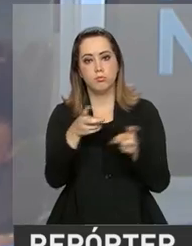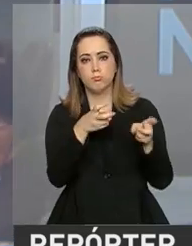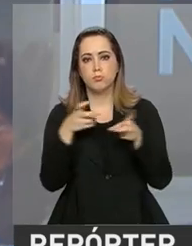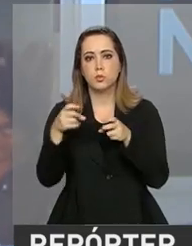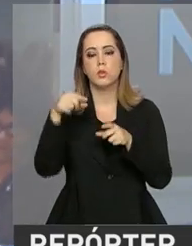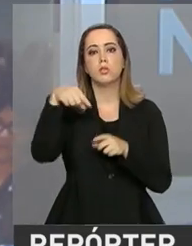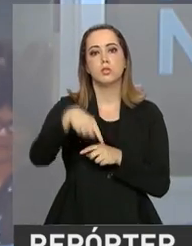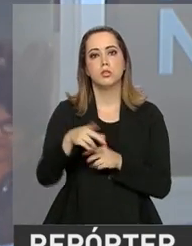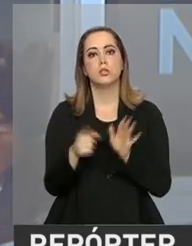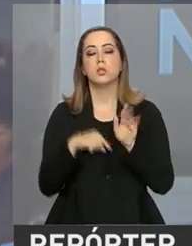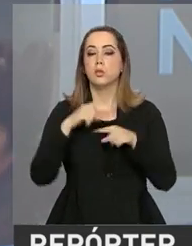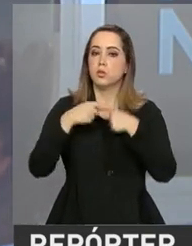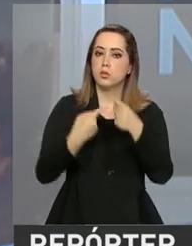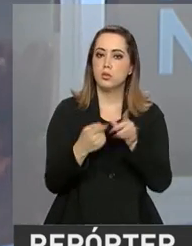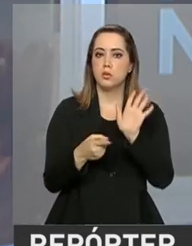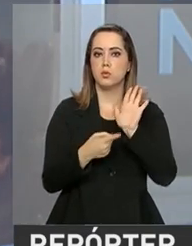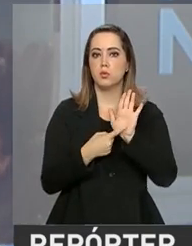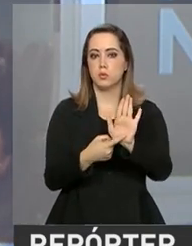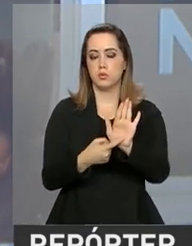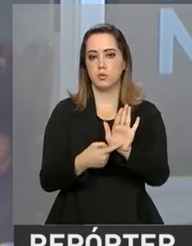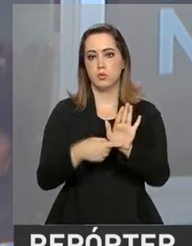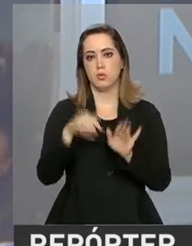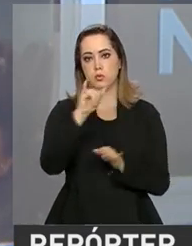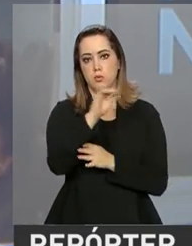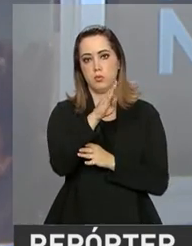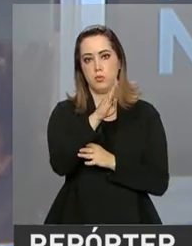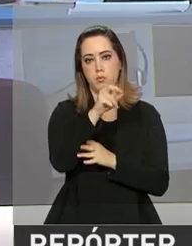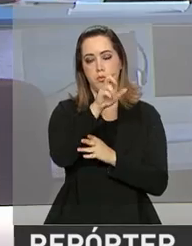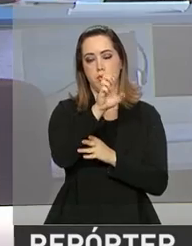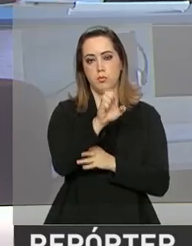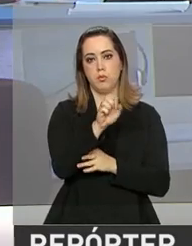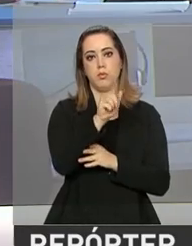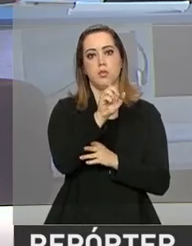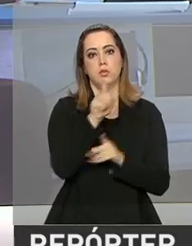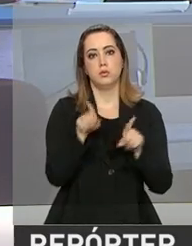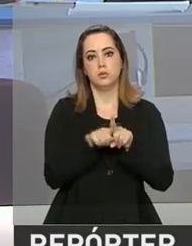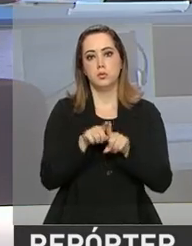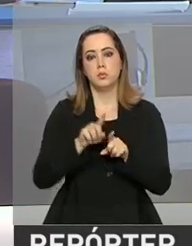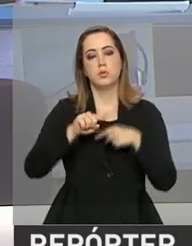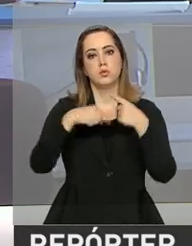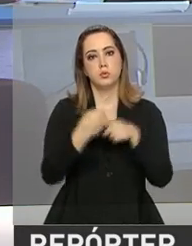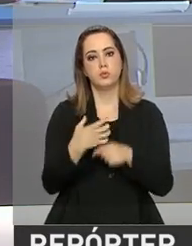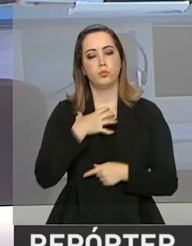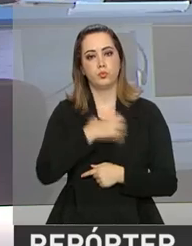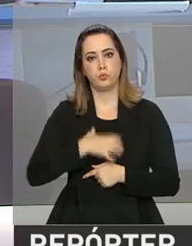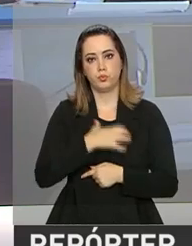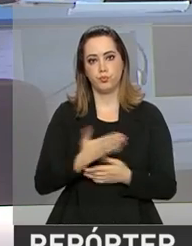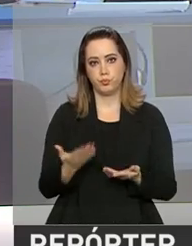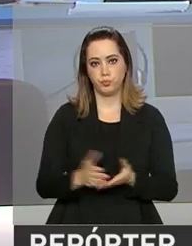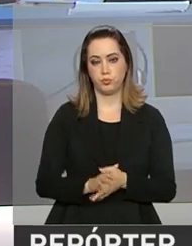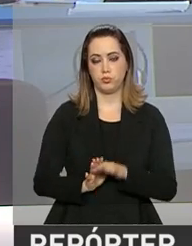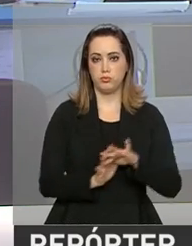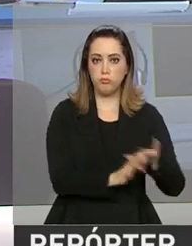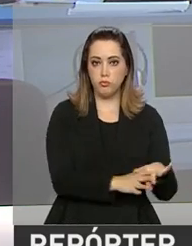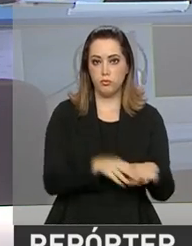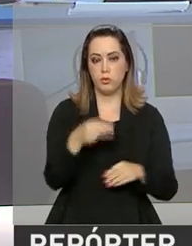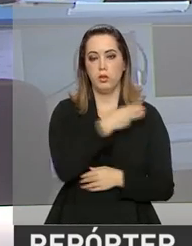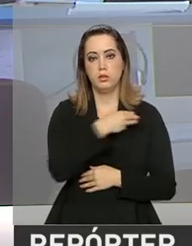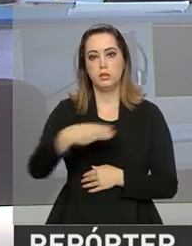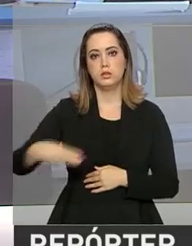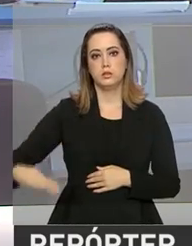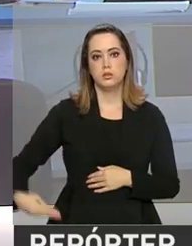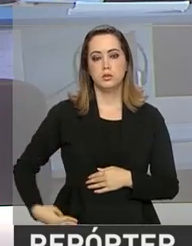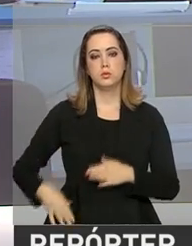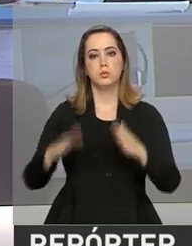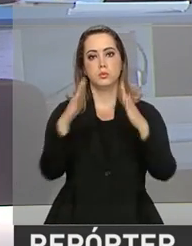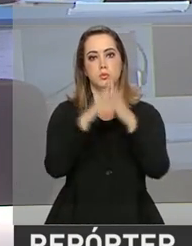do ano será apresentado pelo IBGE no final de agosto e o ministro da casa civil Eliseu Padilha falou sobre a a